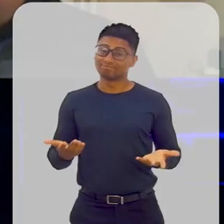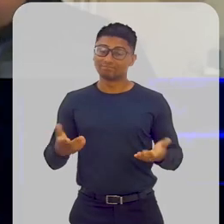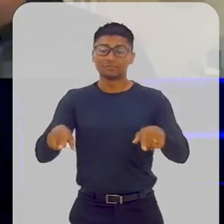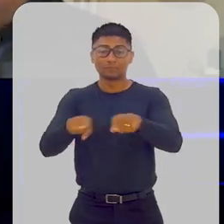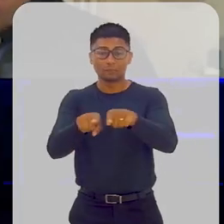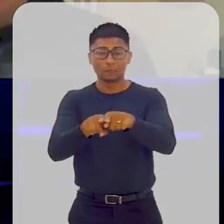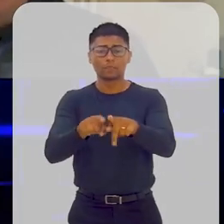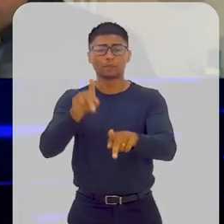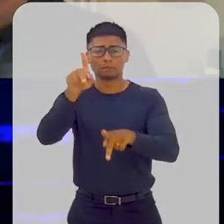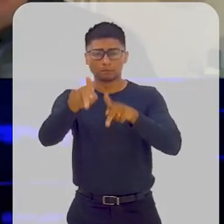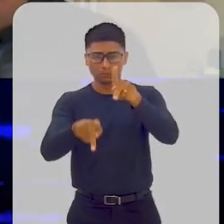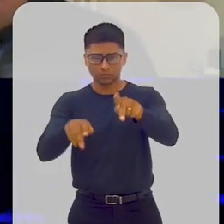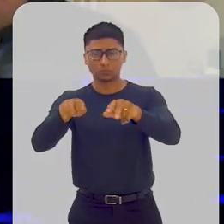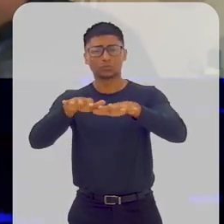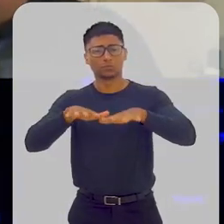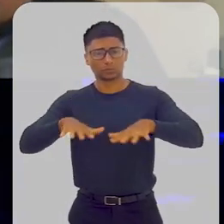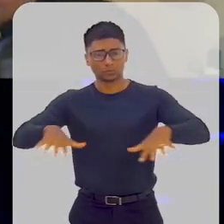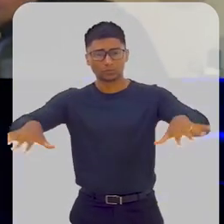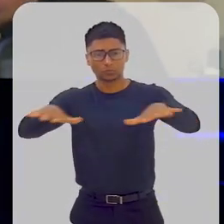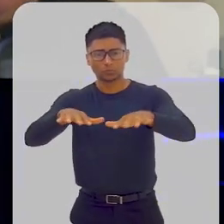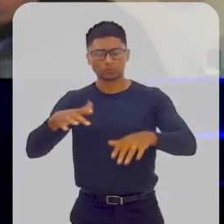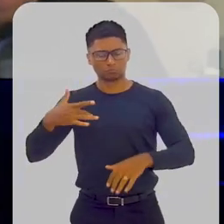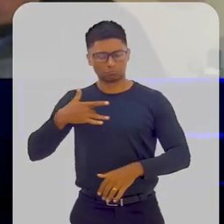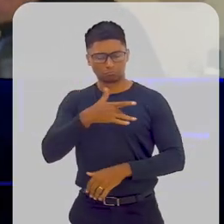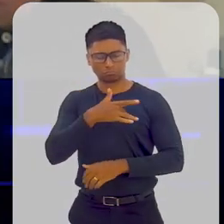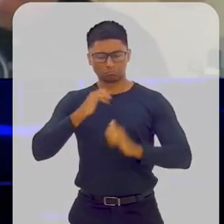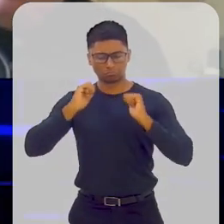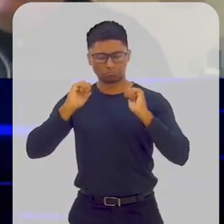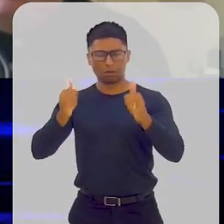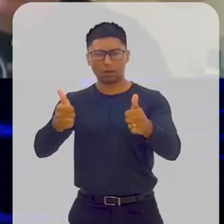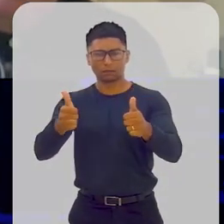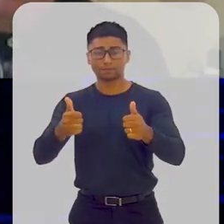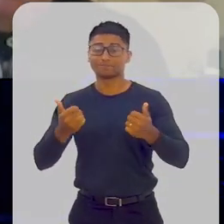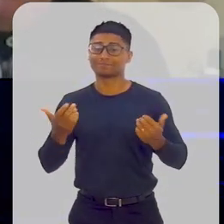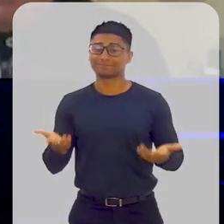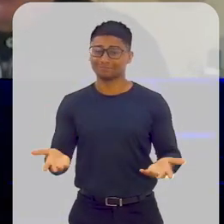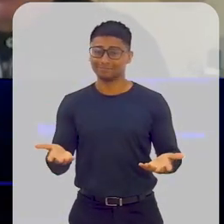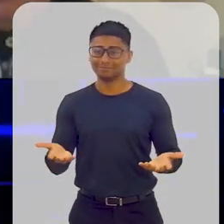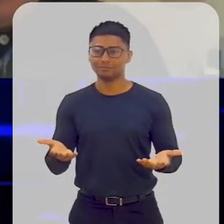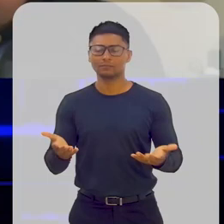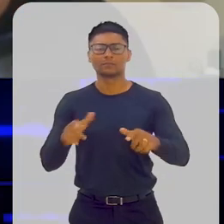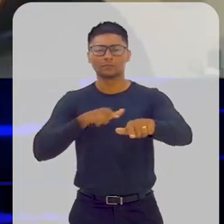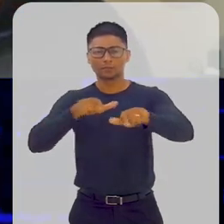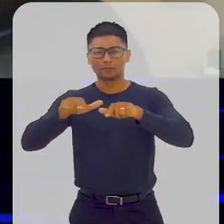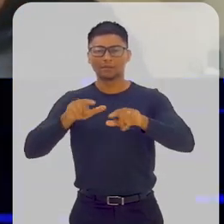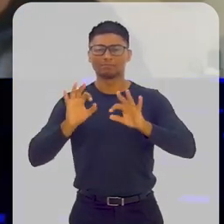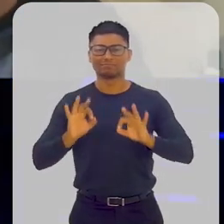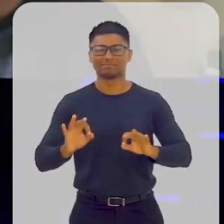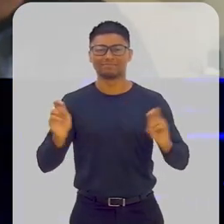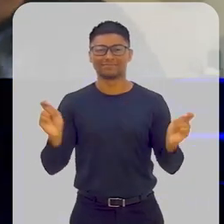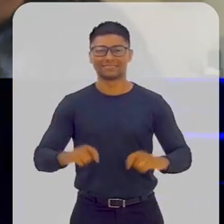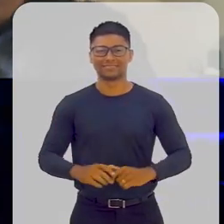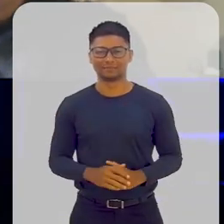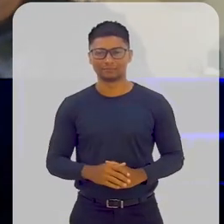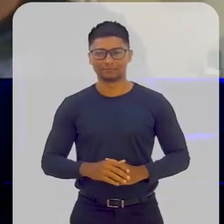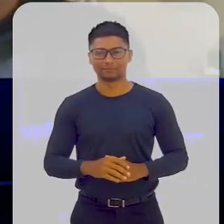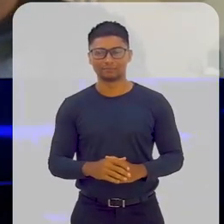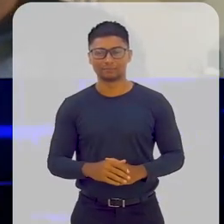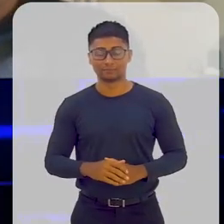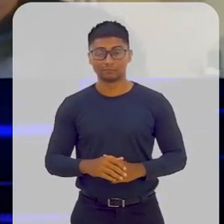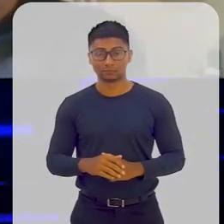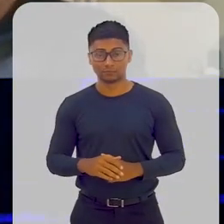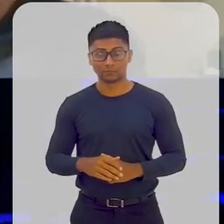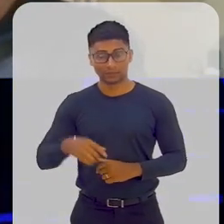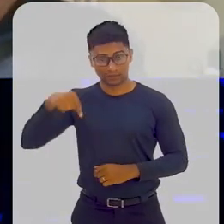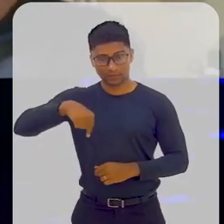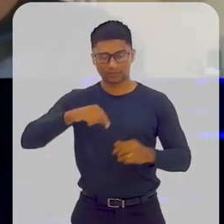teria uma população ativa, bem de saúde, né? E apta para o trabalho.